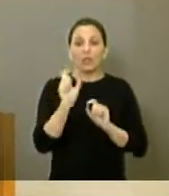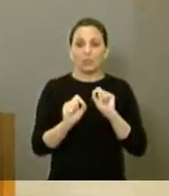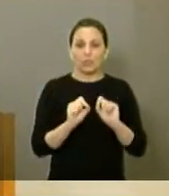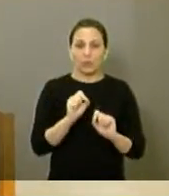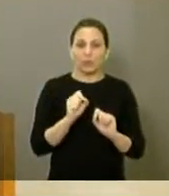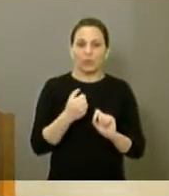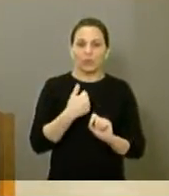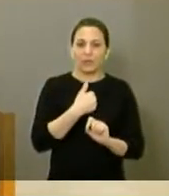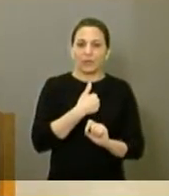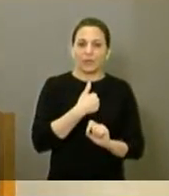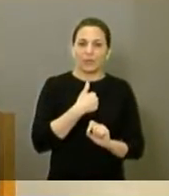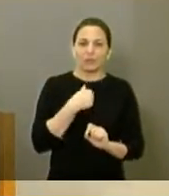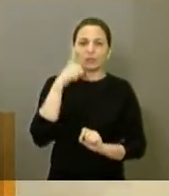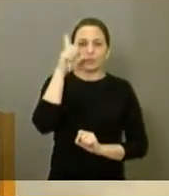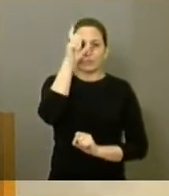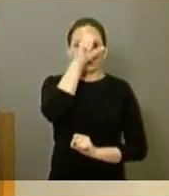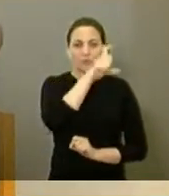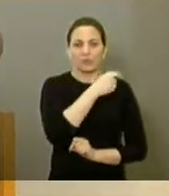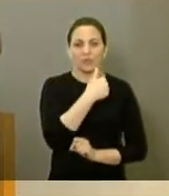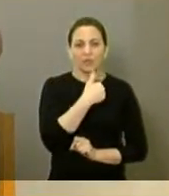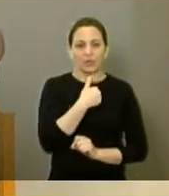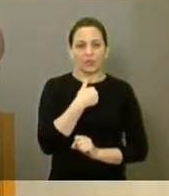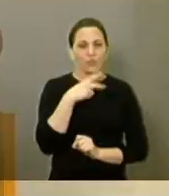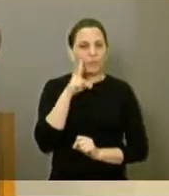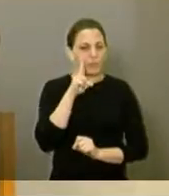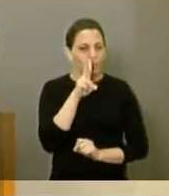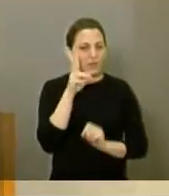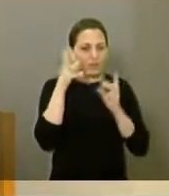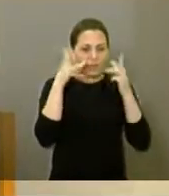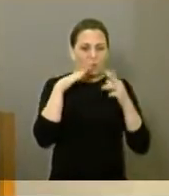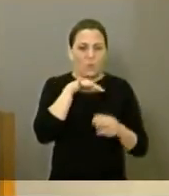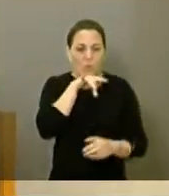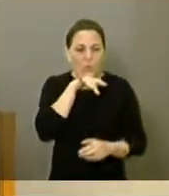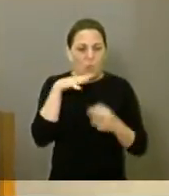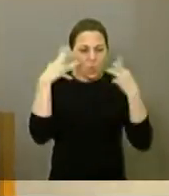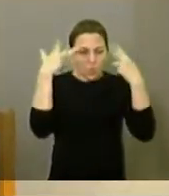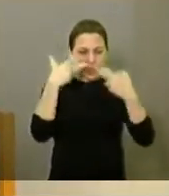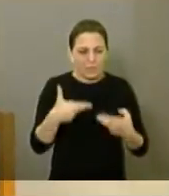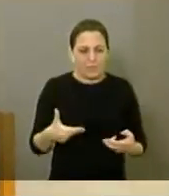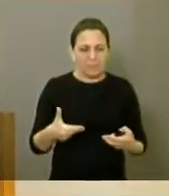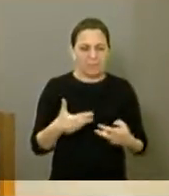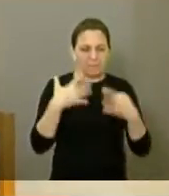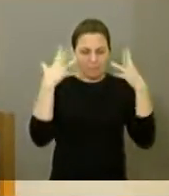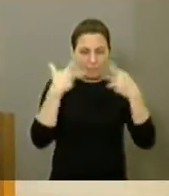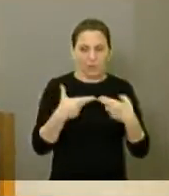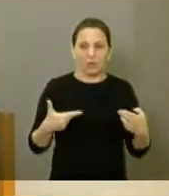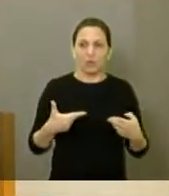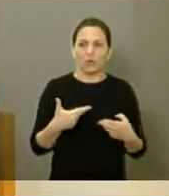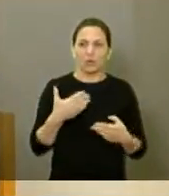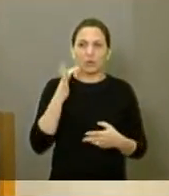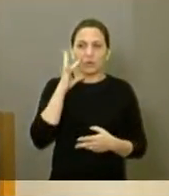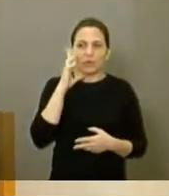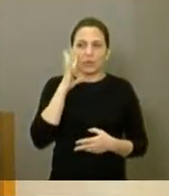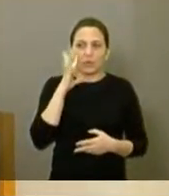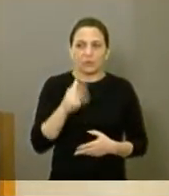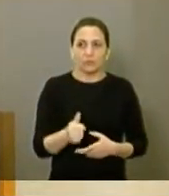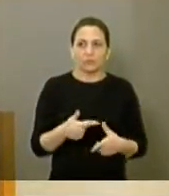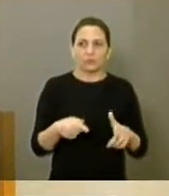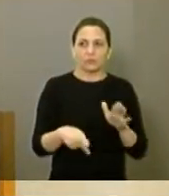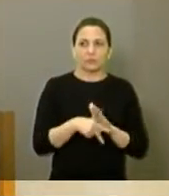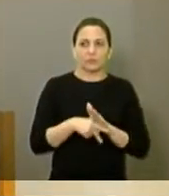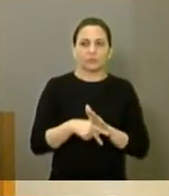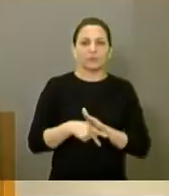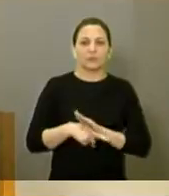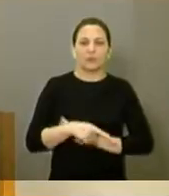que fica difícil quando viu o animal agonizando tomar uma atitude que é a